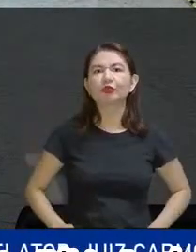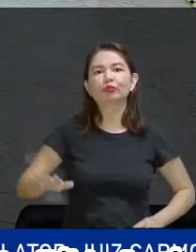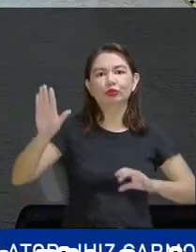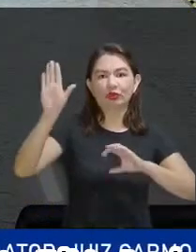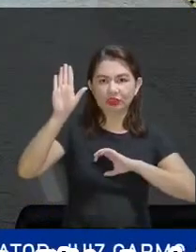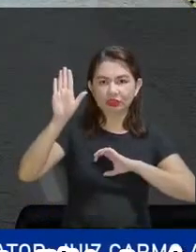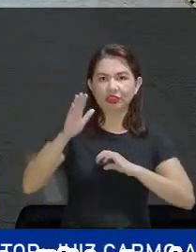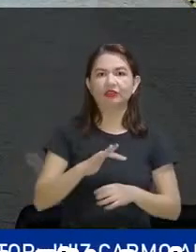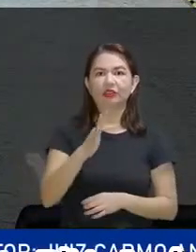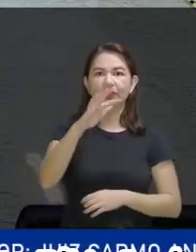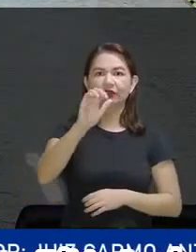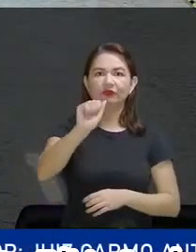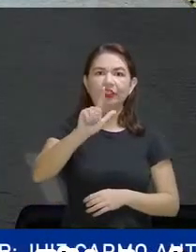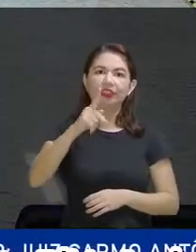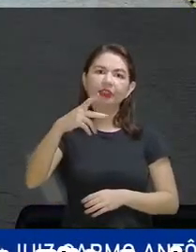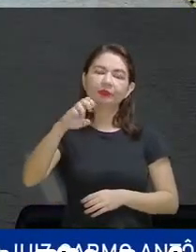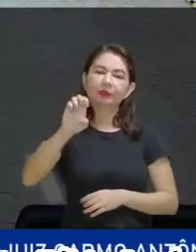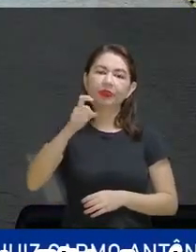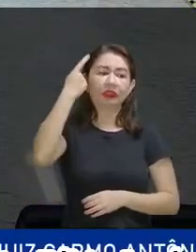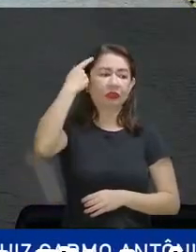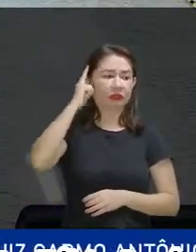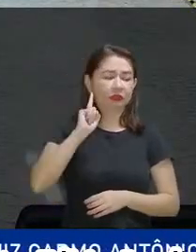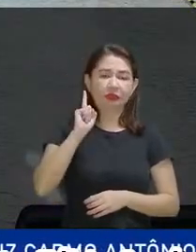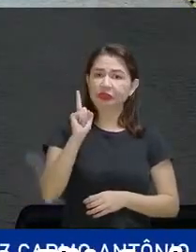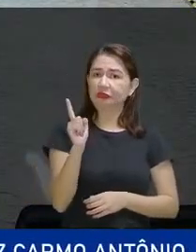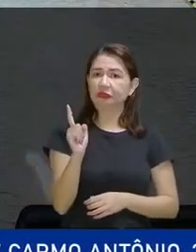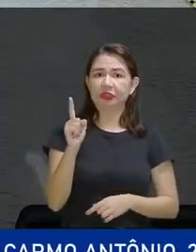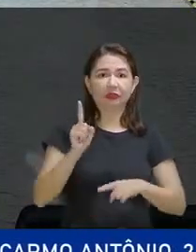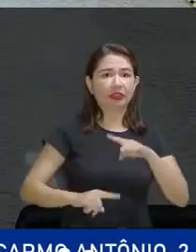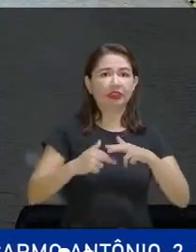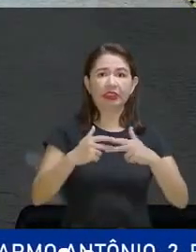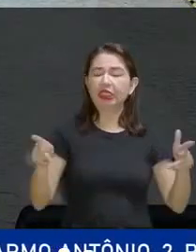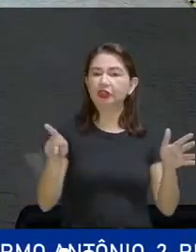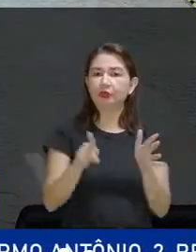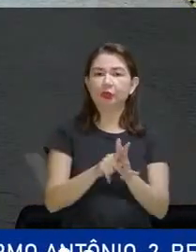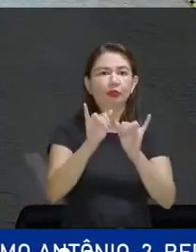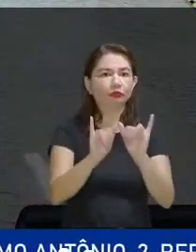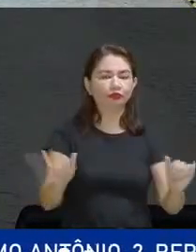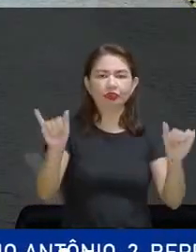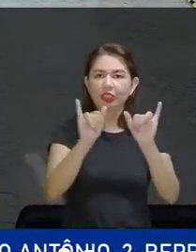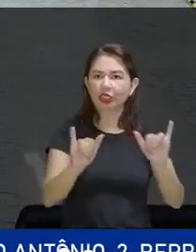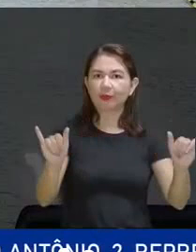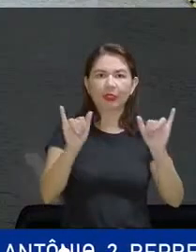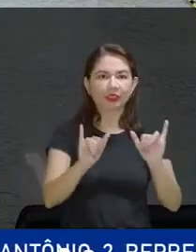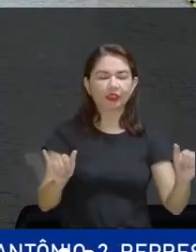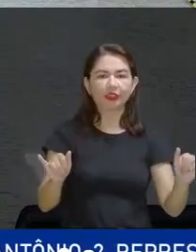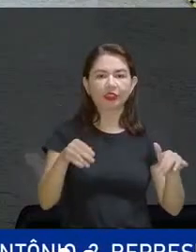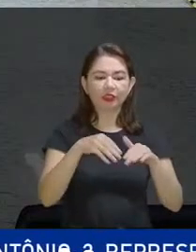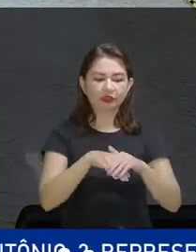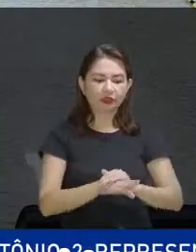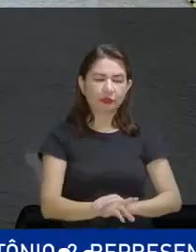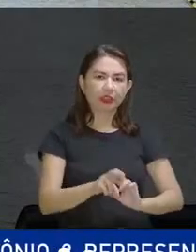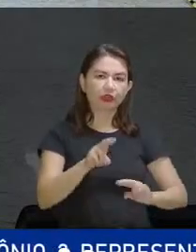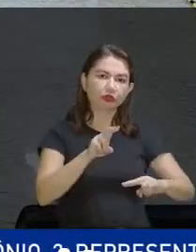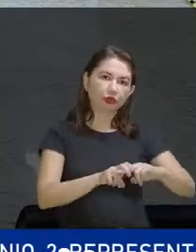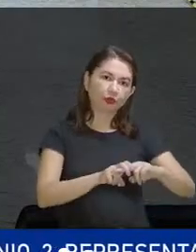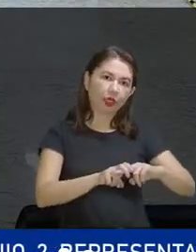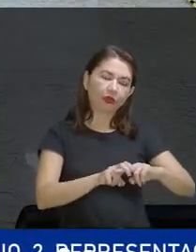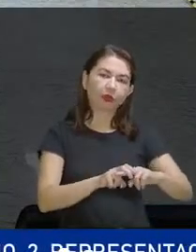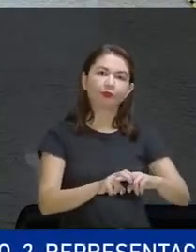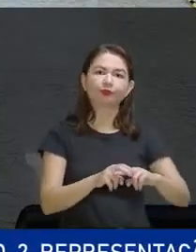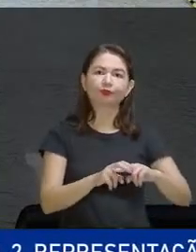que Felipe Luan portava santinhos do candidato Fábio Jucá. E que os santinhos foram encontrados embaixo do banco condutor e